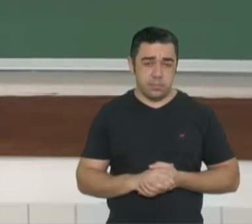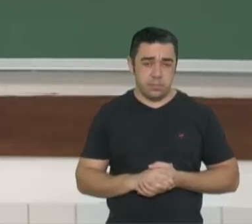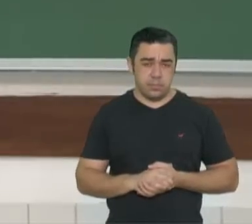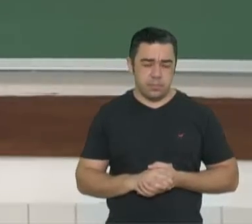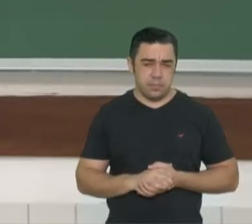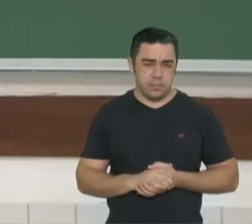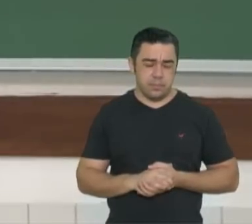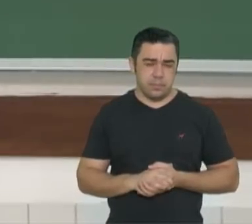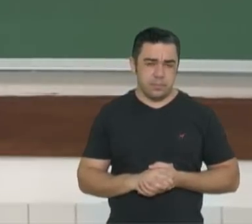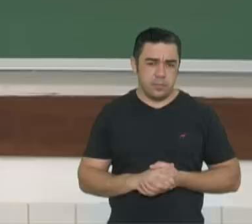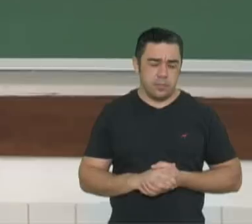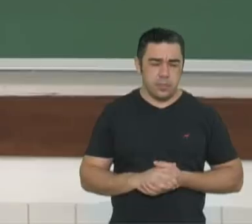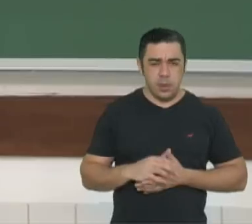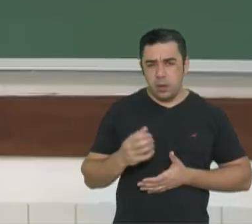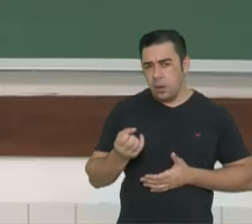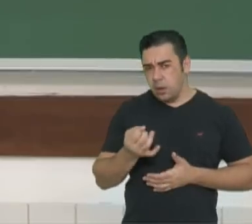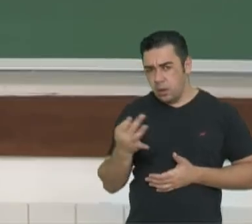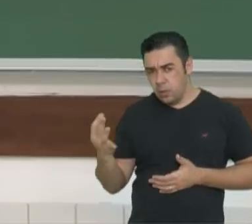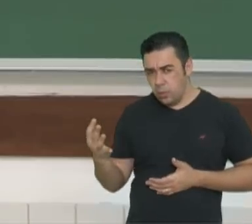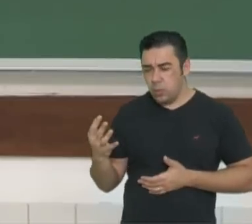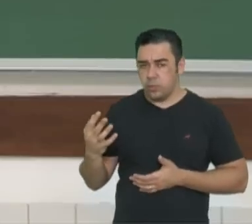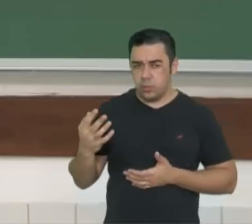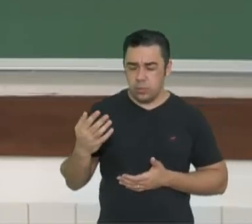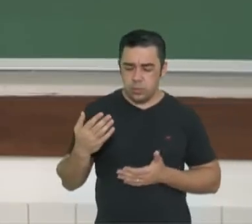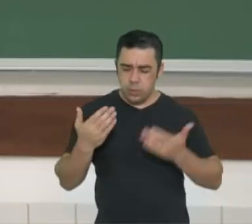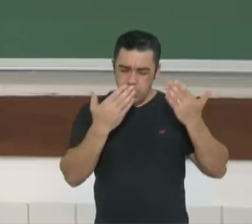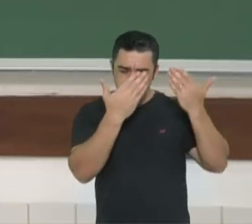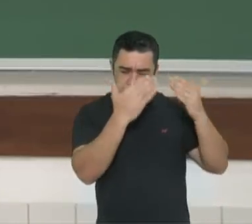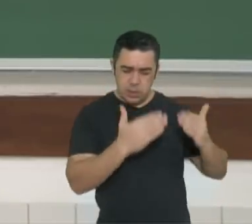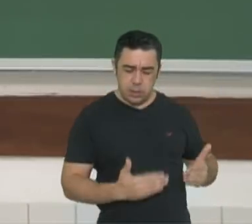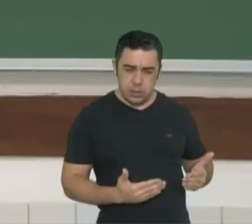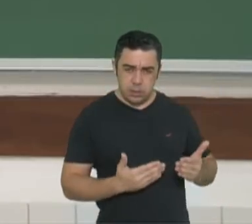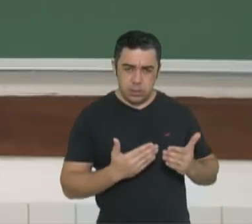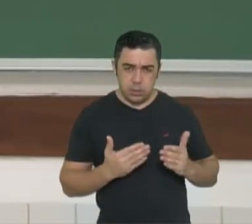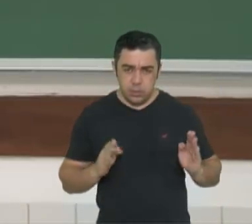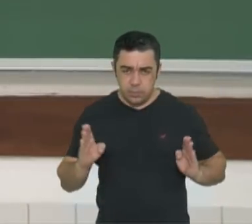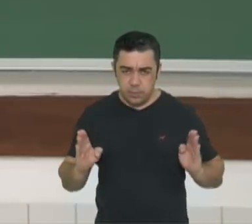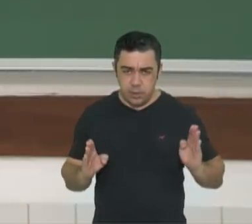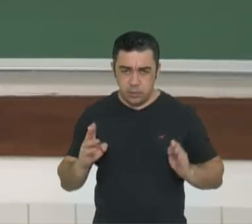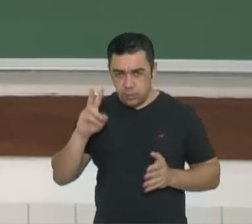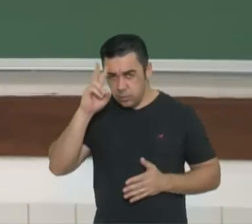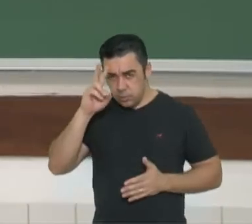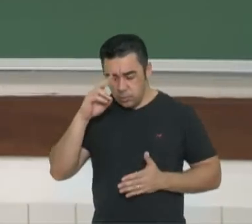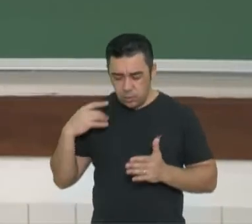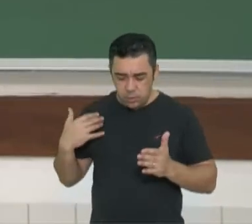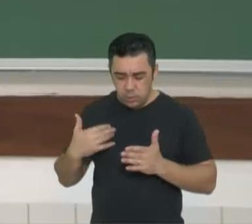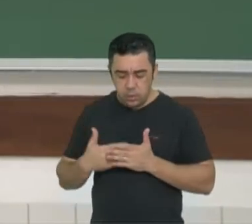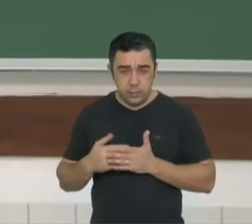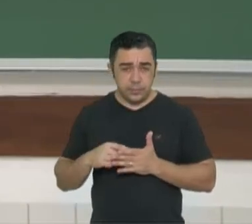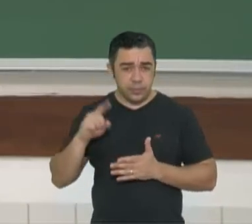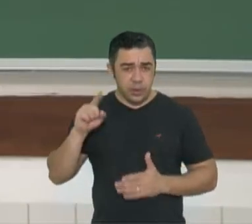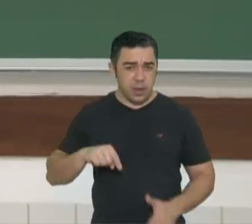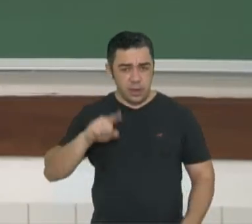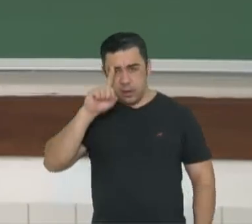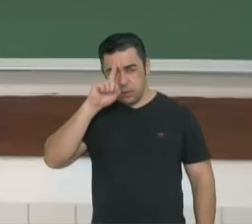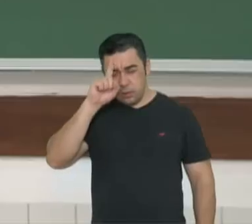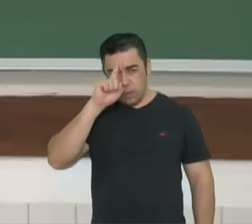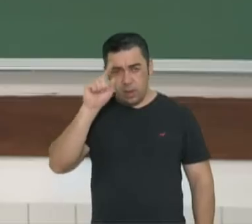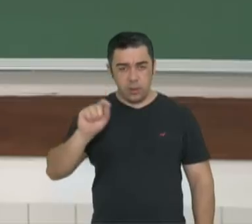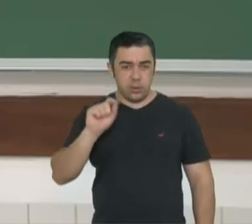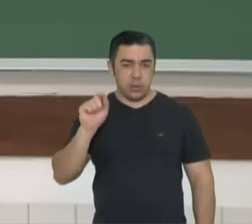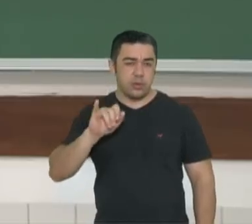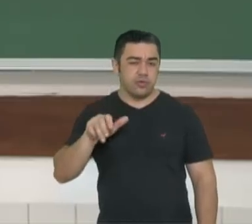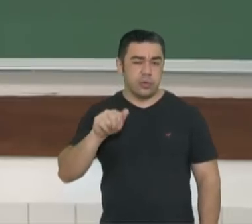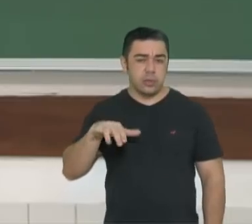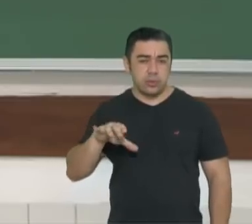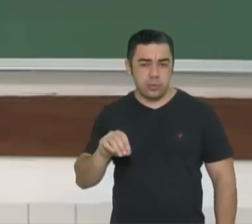O que alguns historiadores, analistas desse período, avaliam que eram ideias de Jânio Quadros?